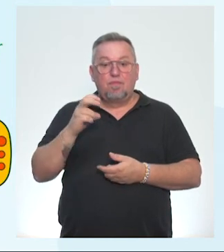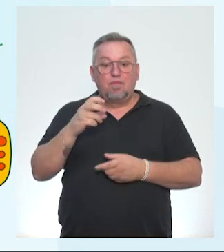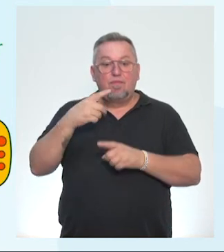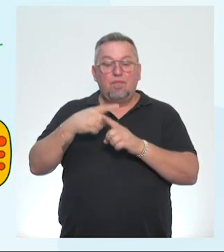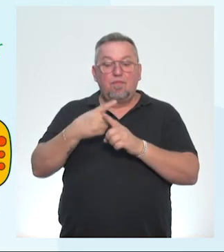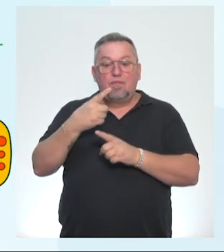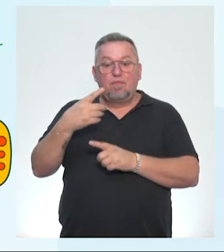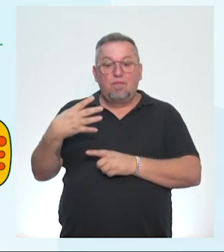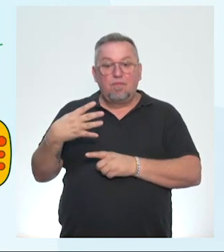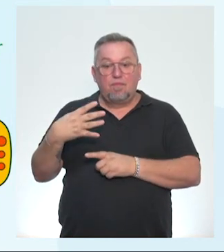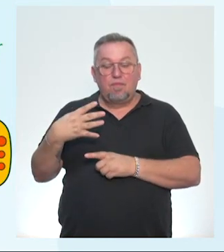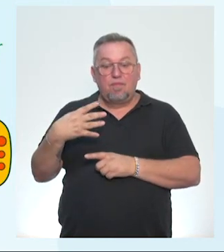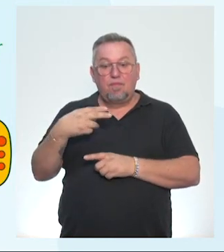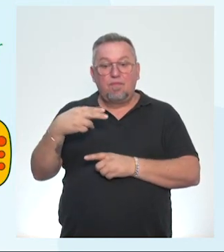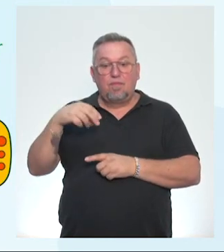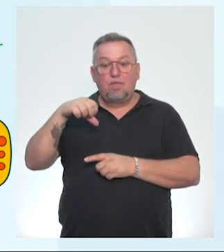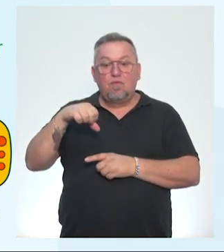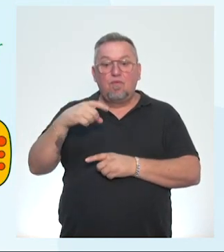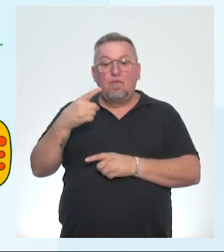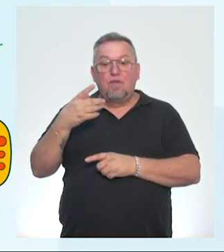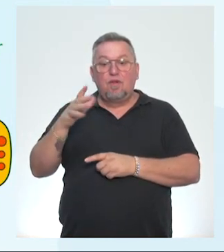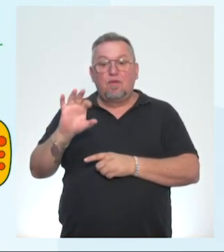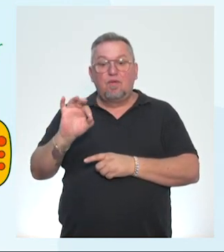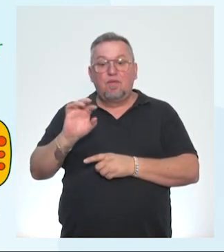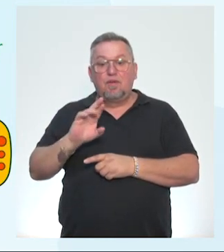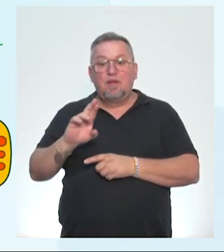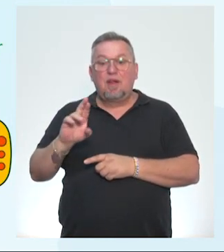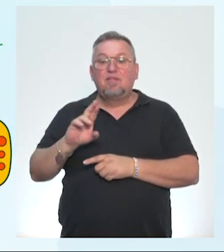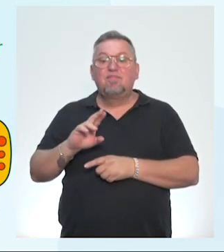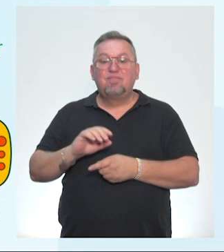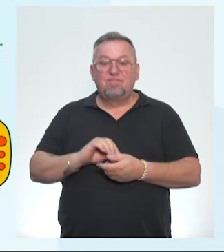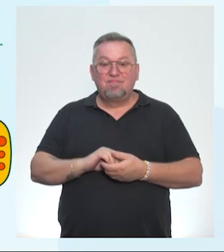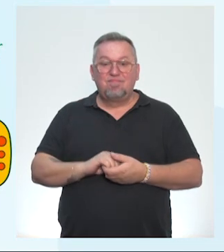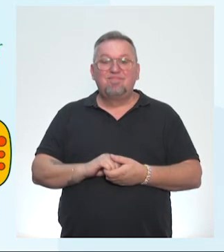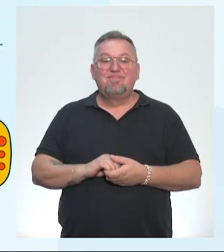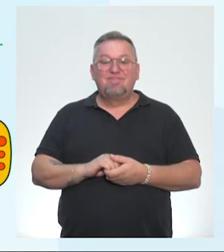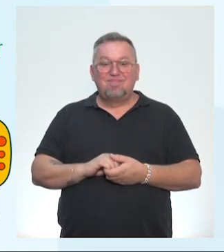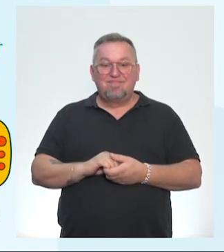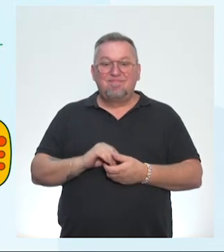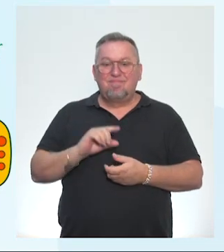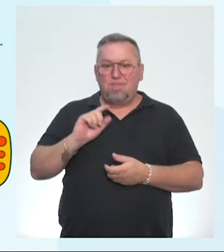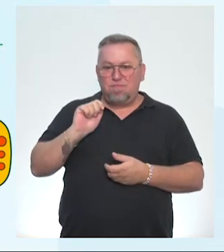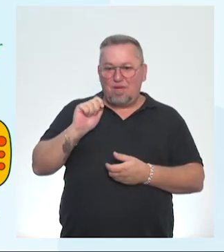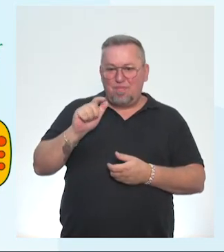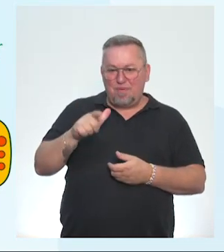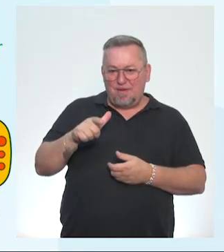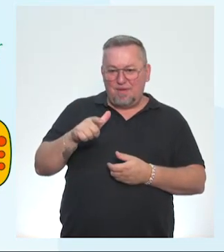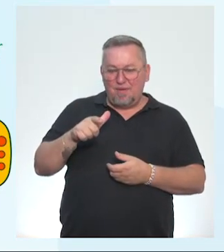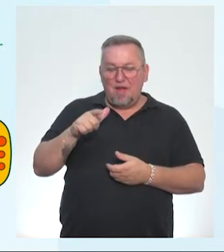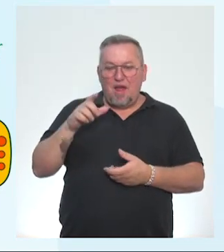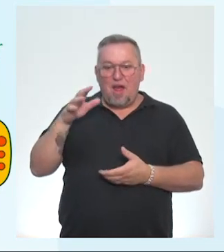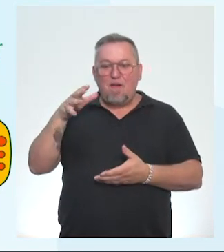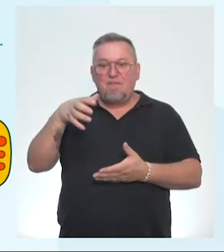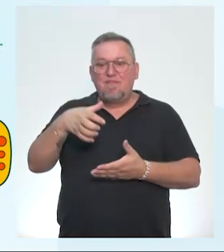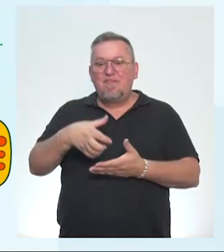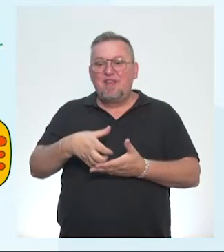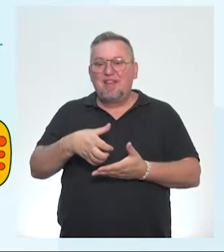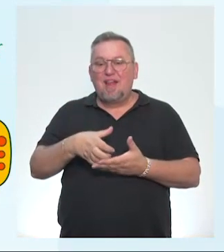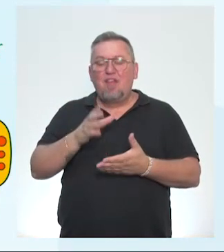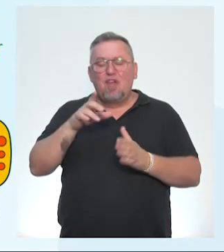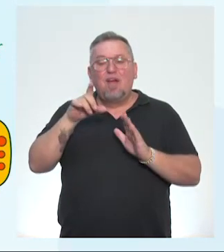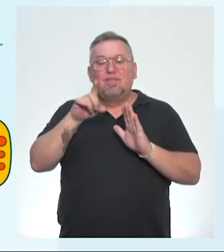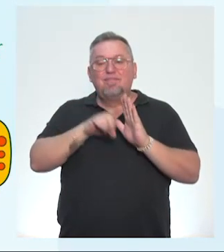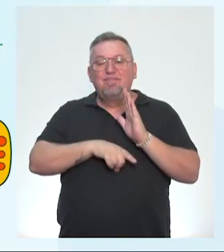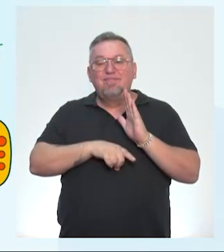vezes 14, portanto, temos aí R$ 910 que será pago à vista, né? Já com